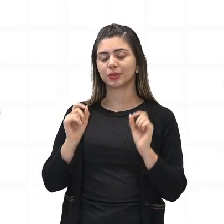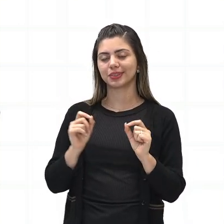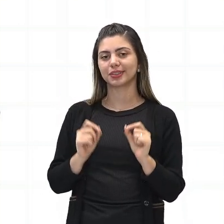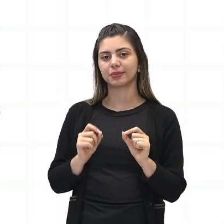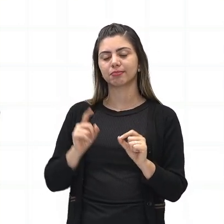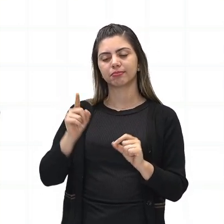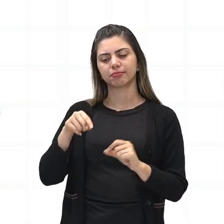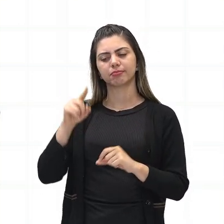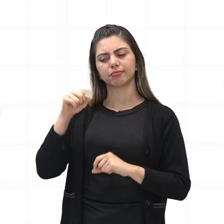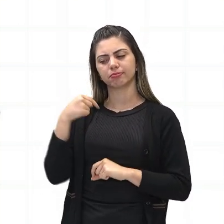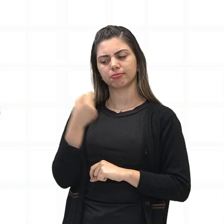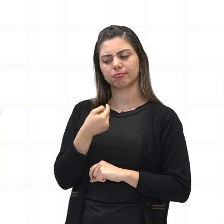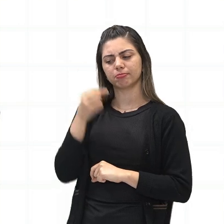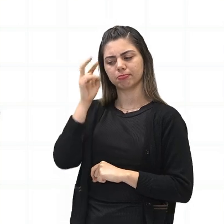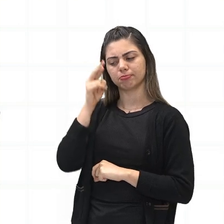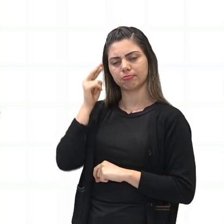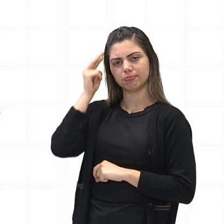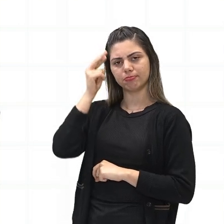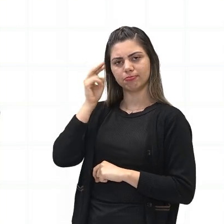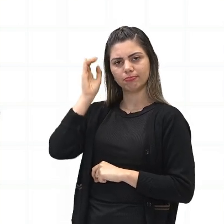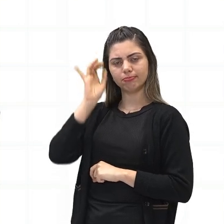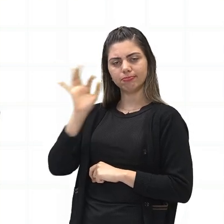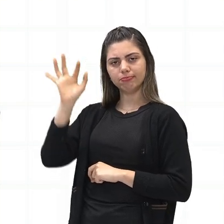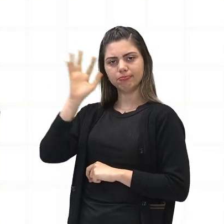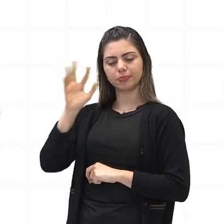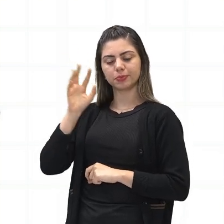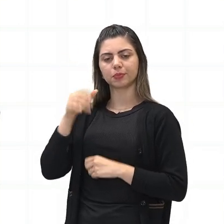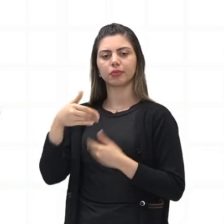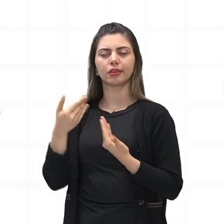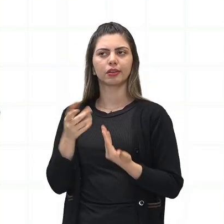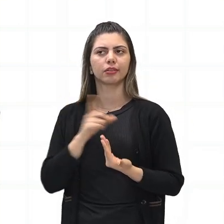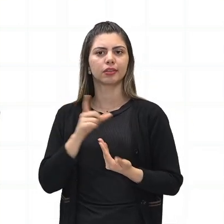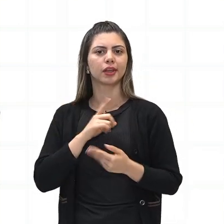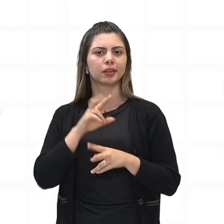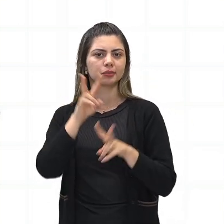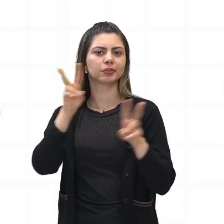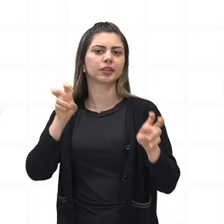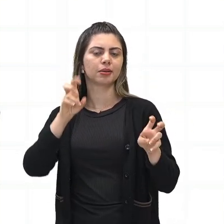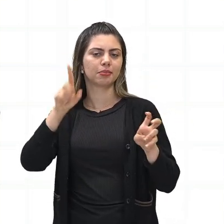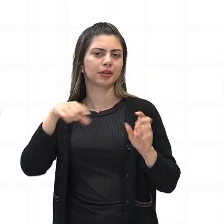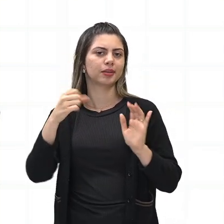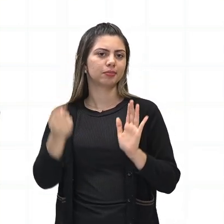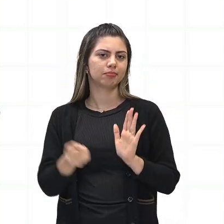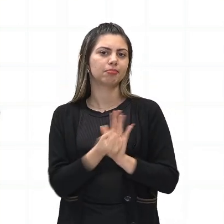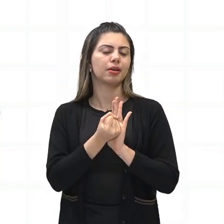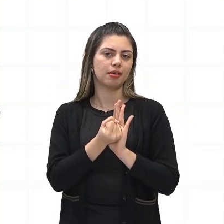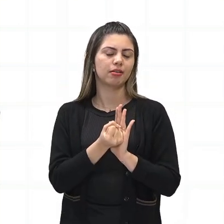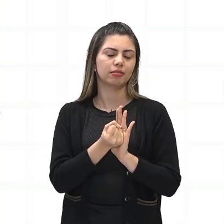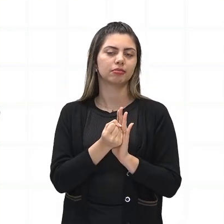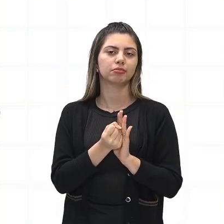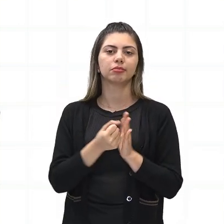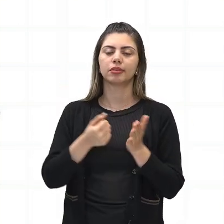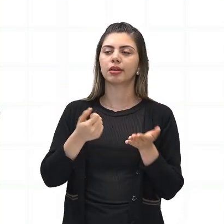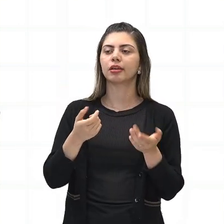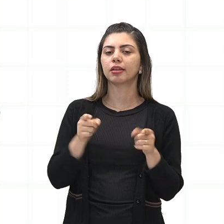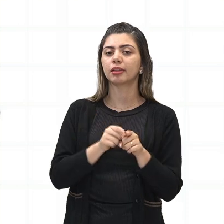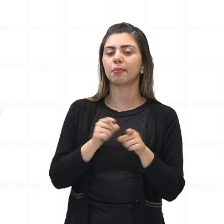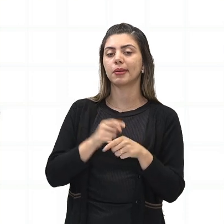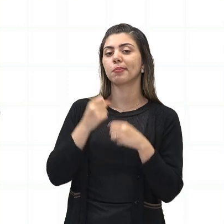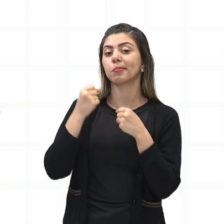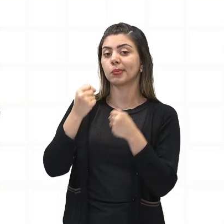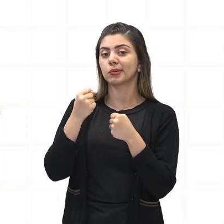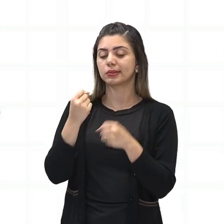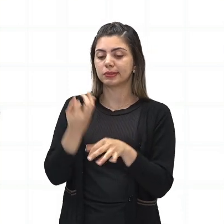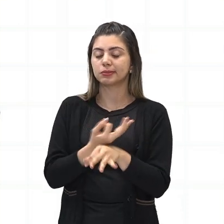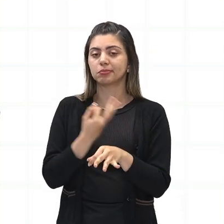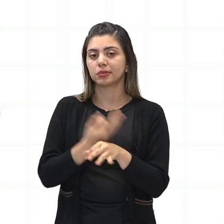uma reflexão sobre questões de identidade, poder e resistência cultural